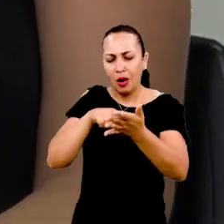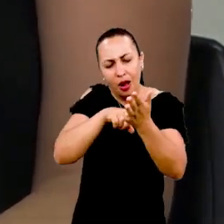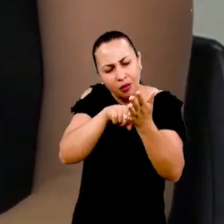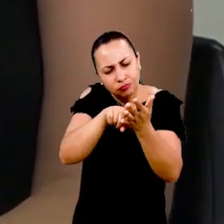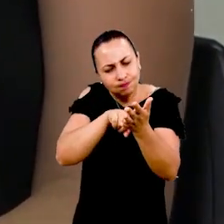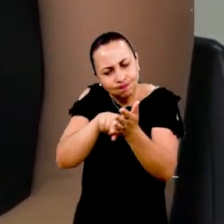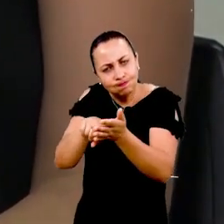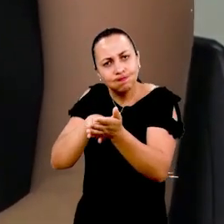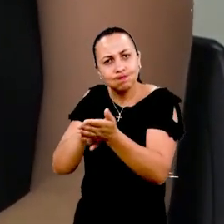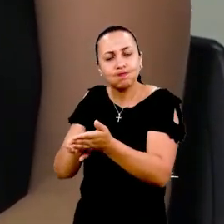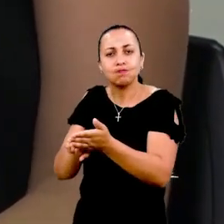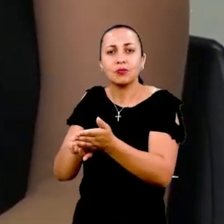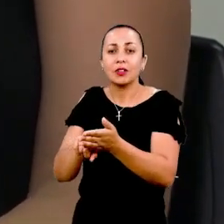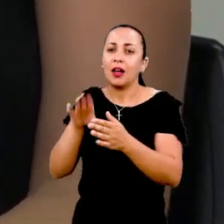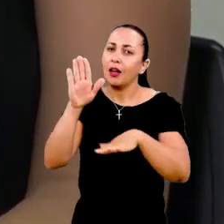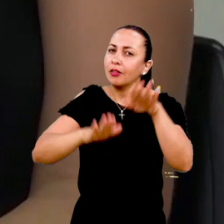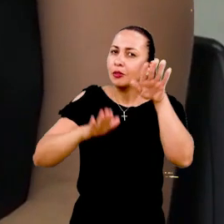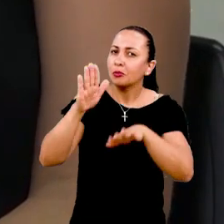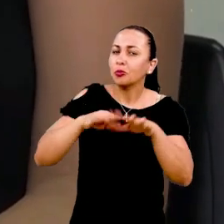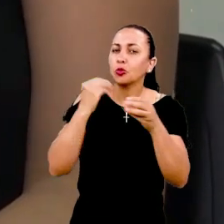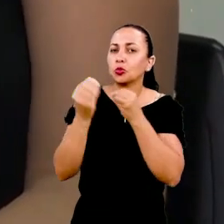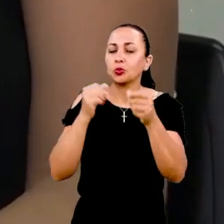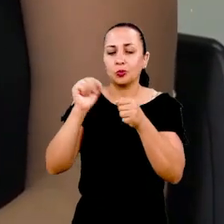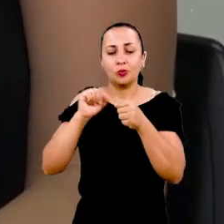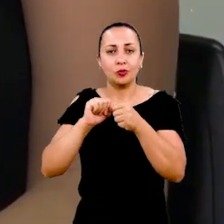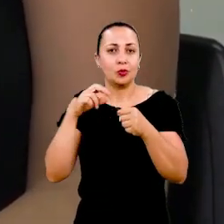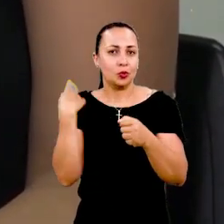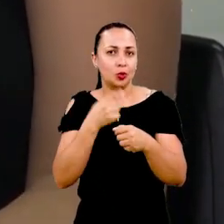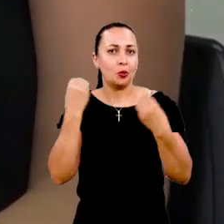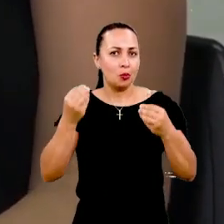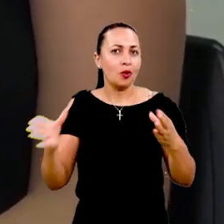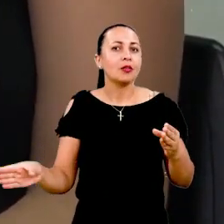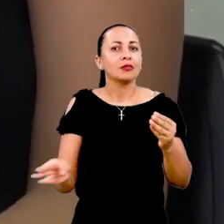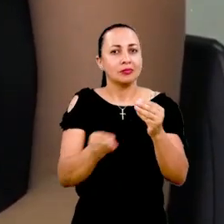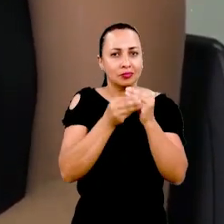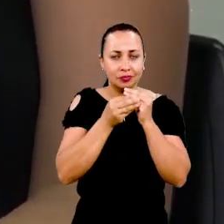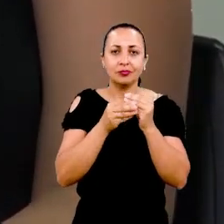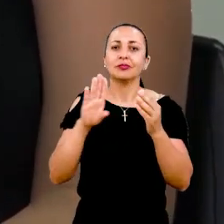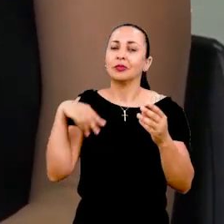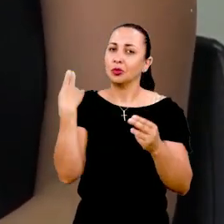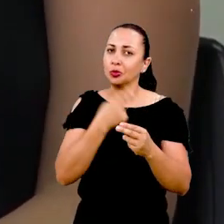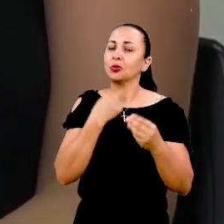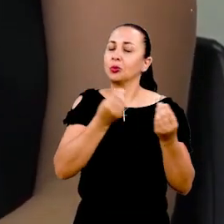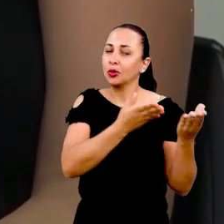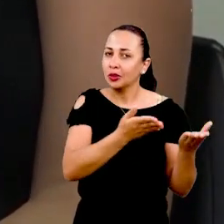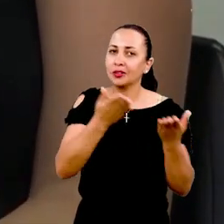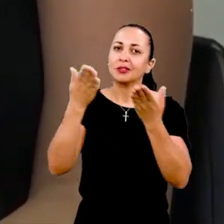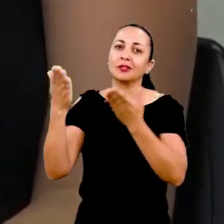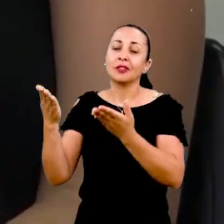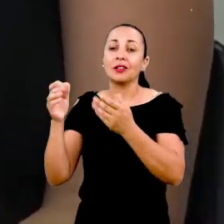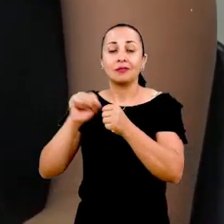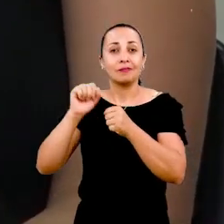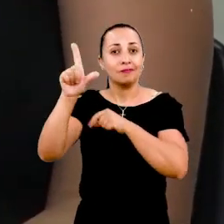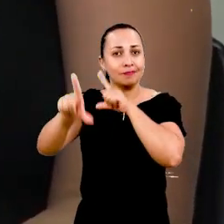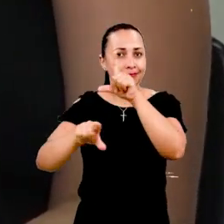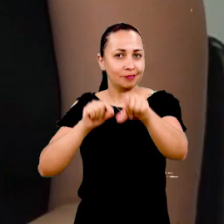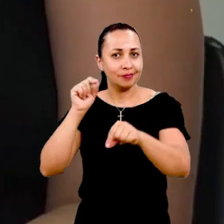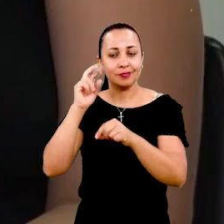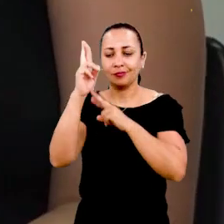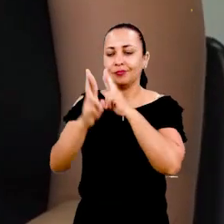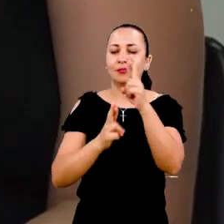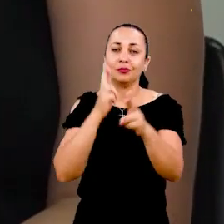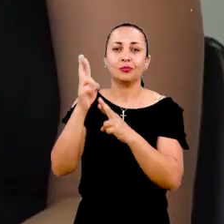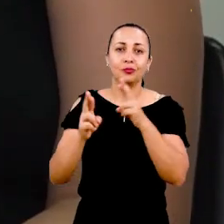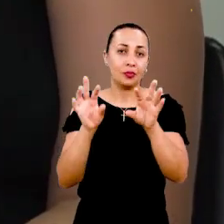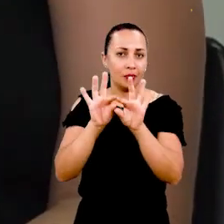análises que, dependendo de como forem feitos, a gente pode acrescentar e a gente pode levar a tomada de